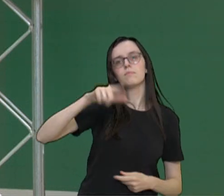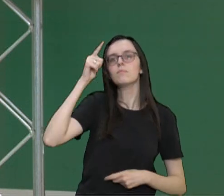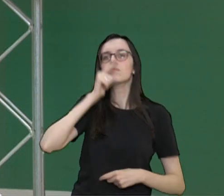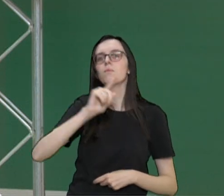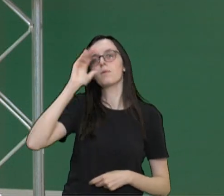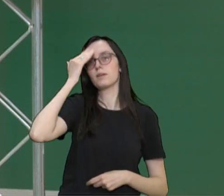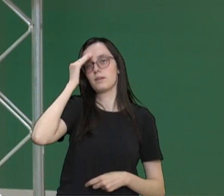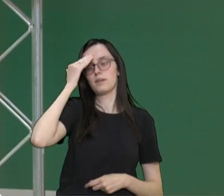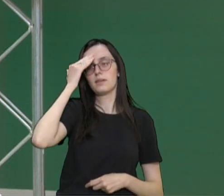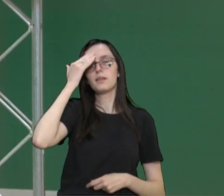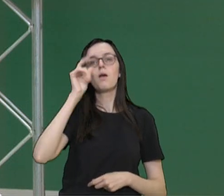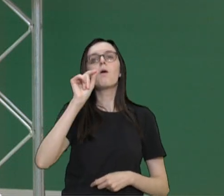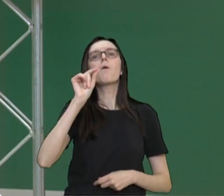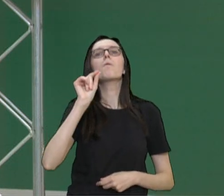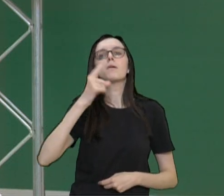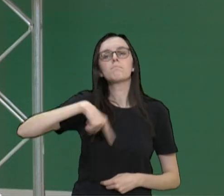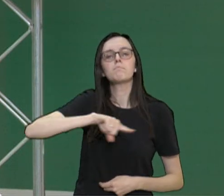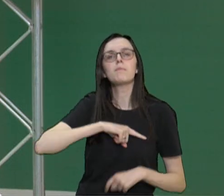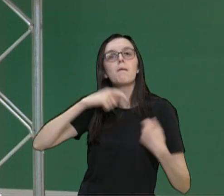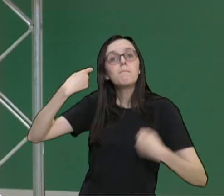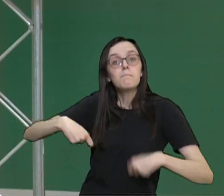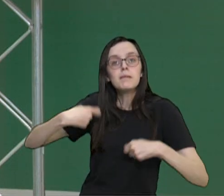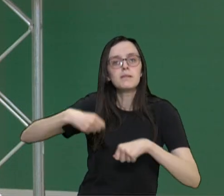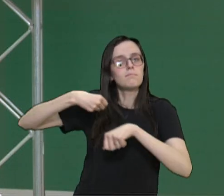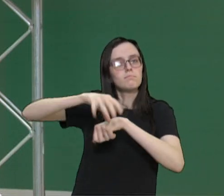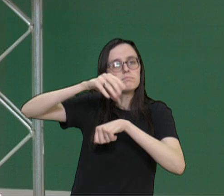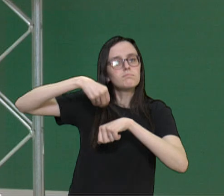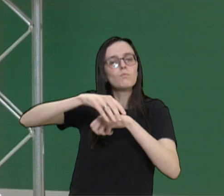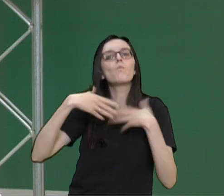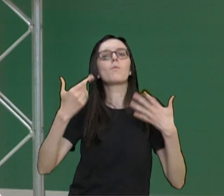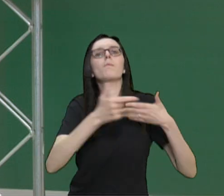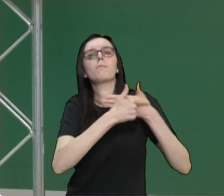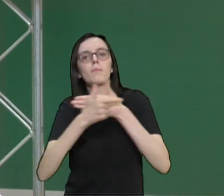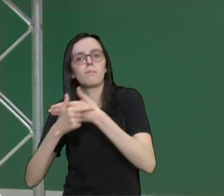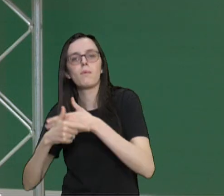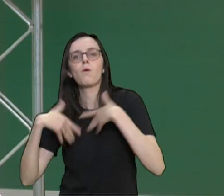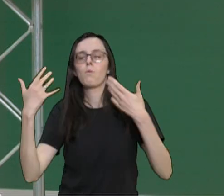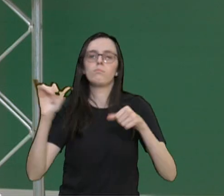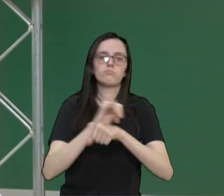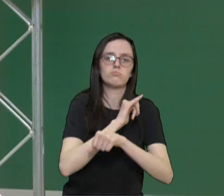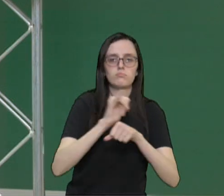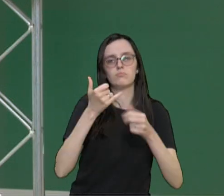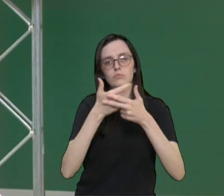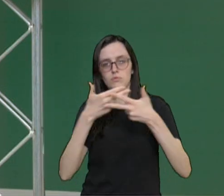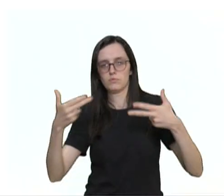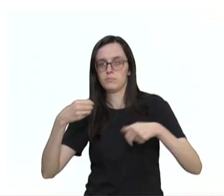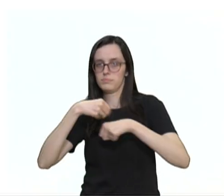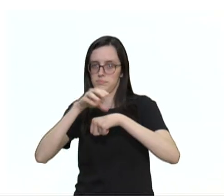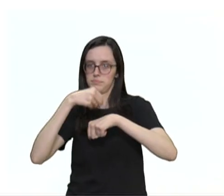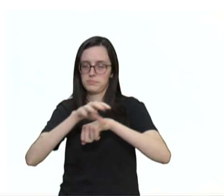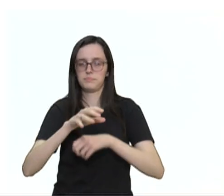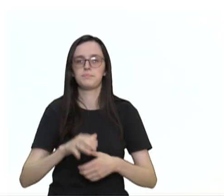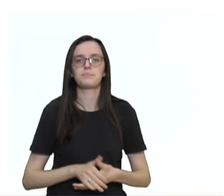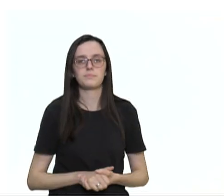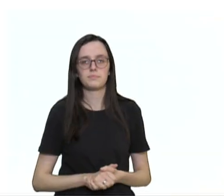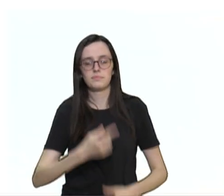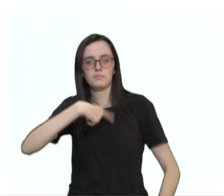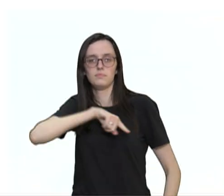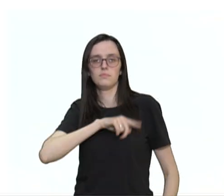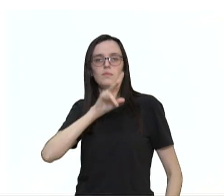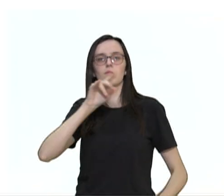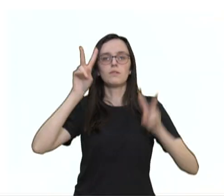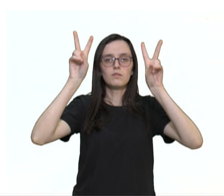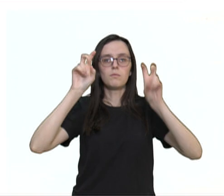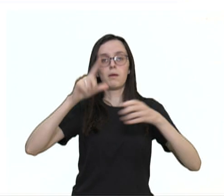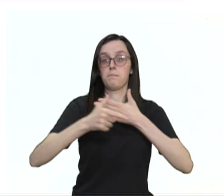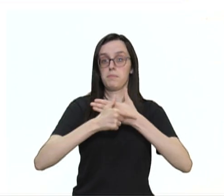pouco do que a gente tem que passar, as suas funções, todas as técnicas que a gente tem que passar para vocês. Então, a gente vai trabalhar as